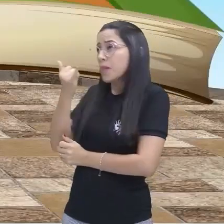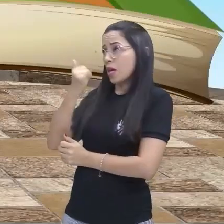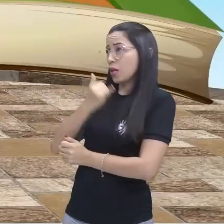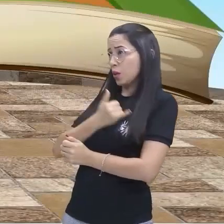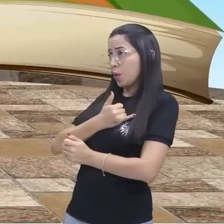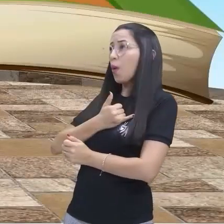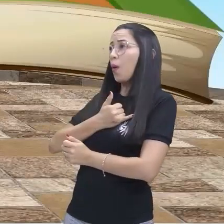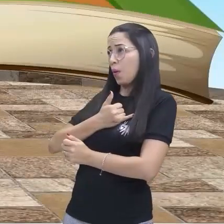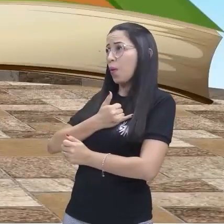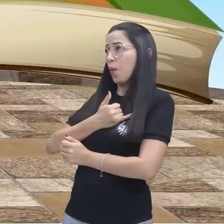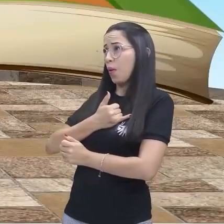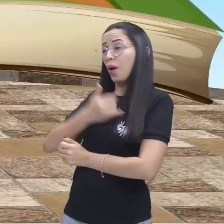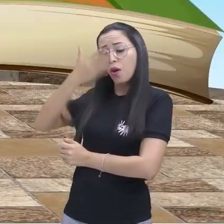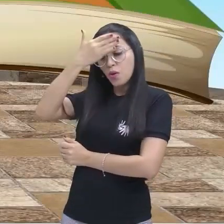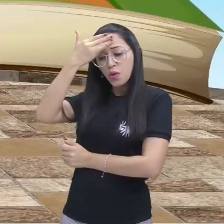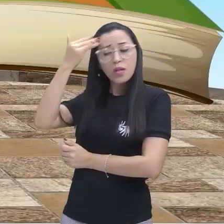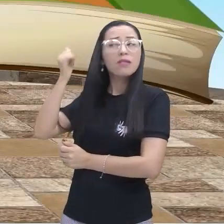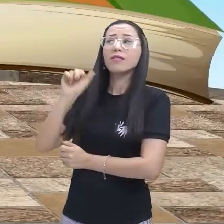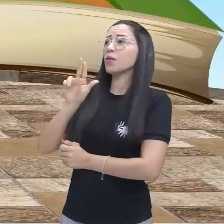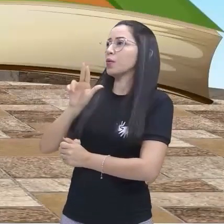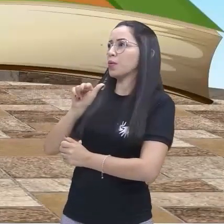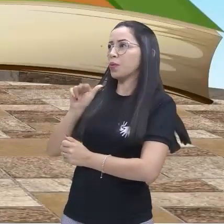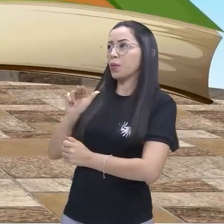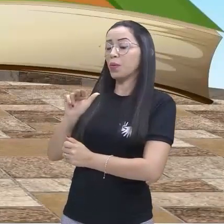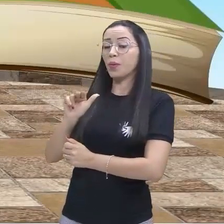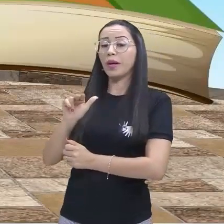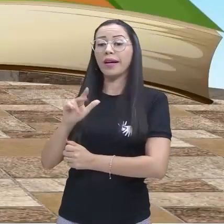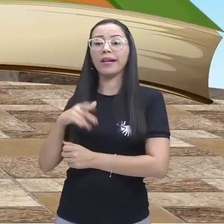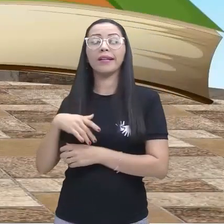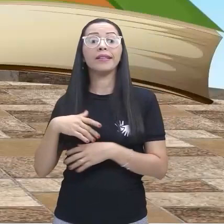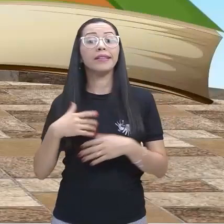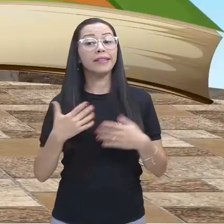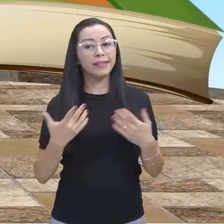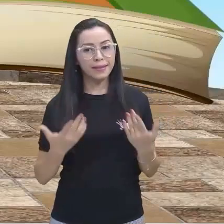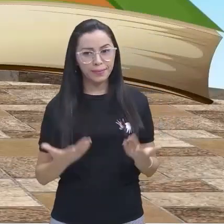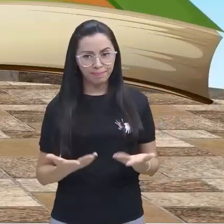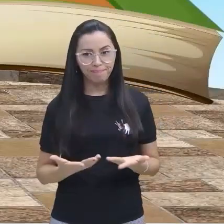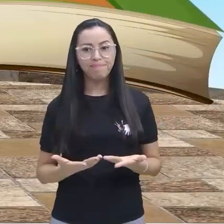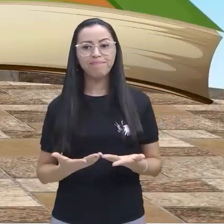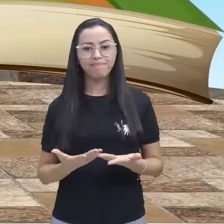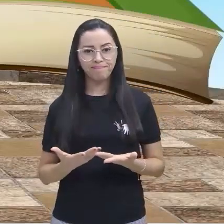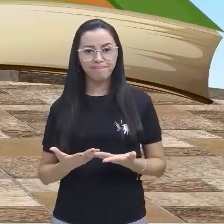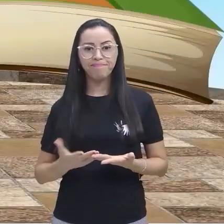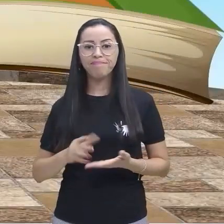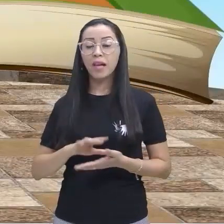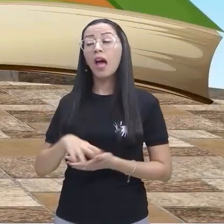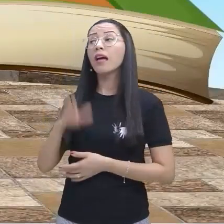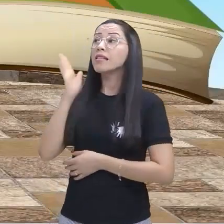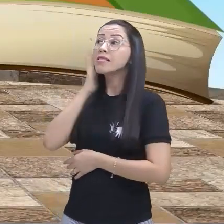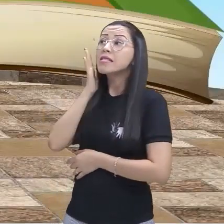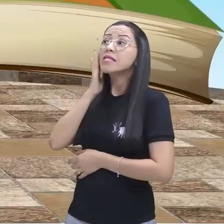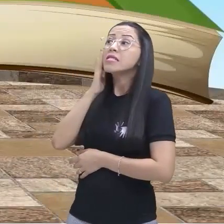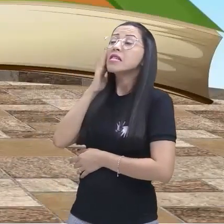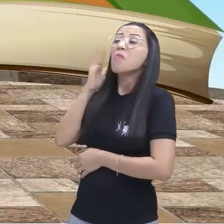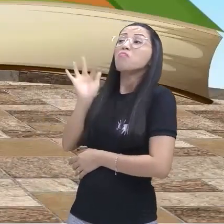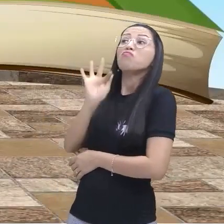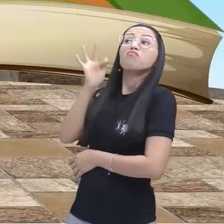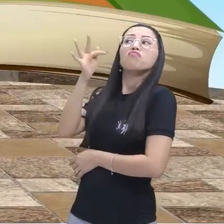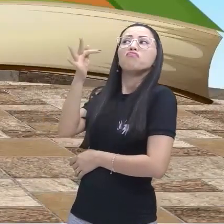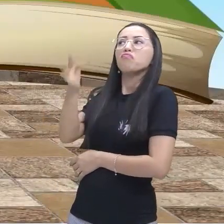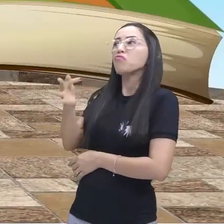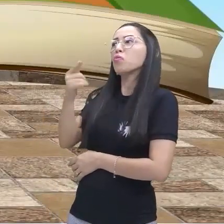o esquecerei. Quem sabe, um dia não precisará de mim.